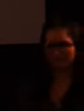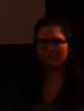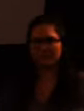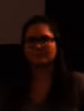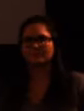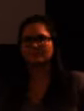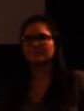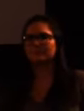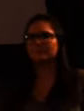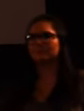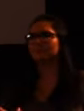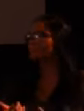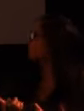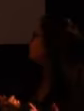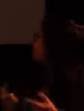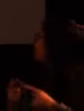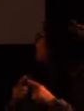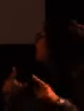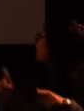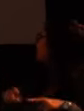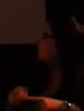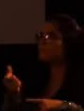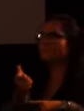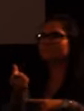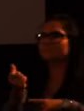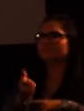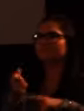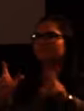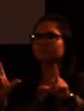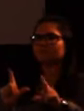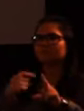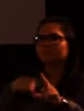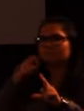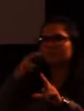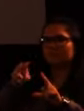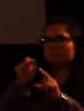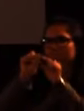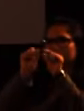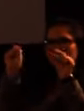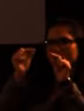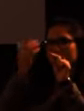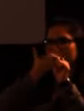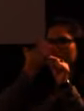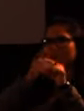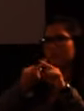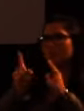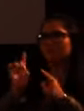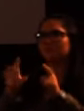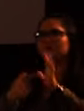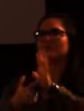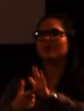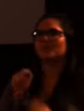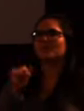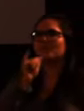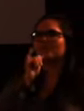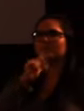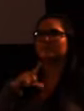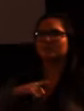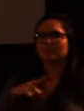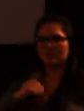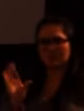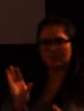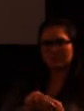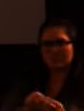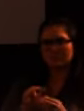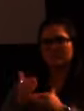Bom, gente, o quadro 6, ele é pequenininho, não dá para vocês enxergarem aí, mas é para apresentar para vocês aqui que ele traz um resumo, tá